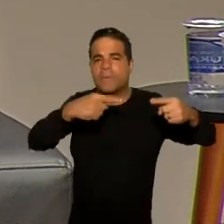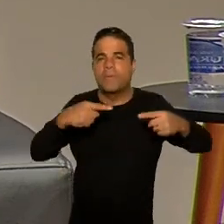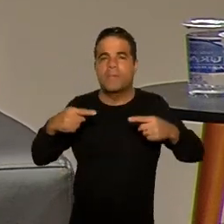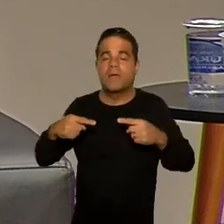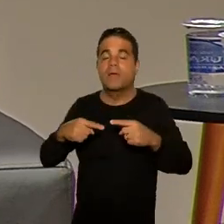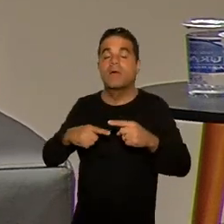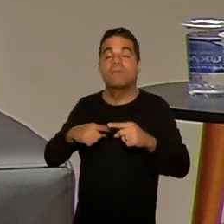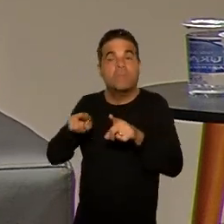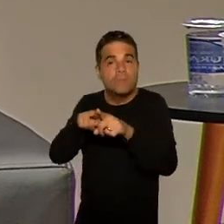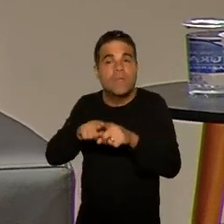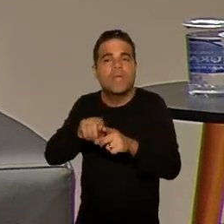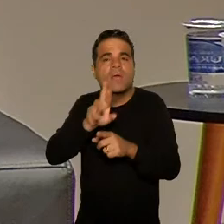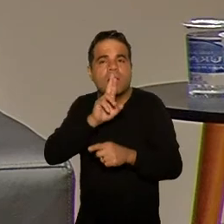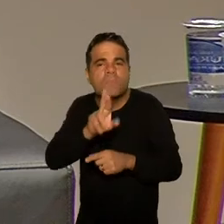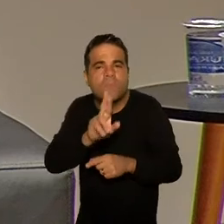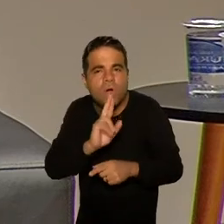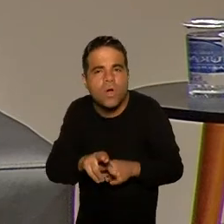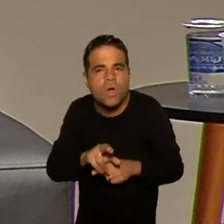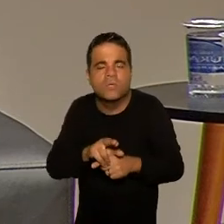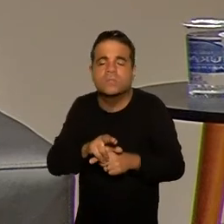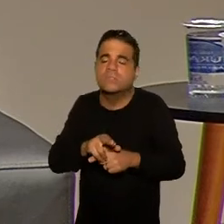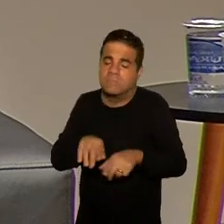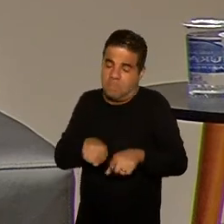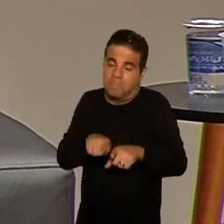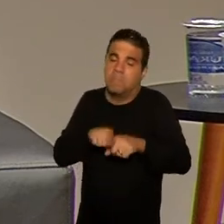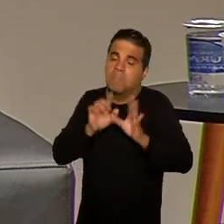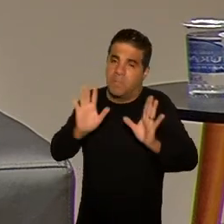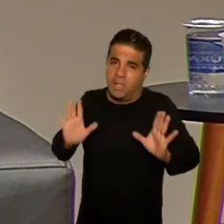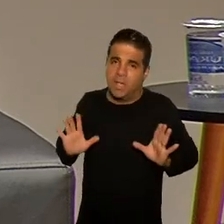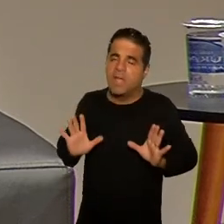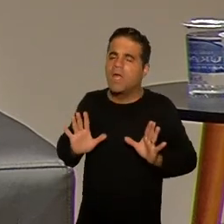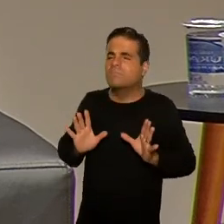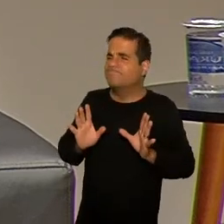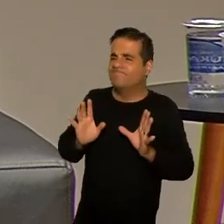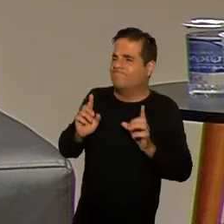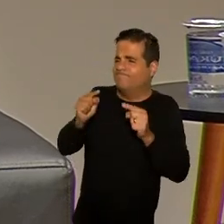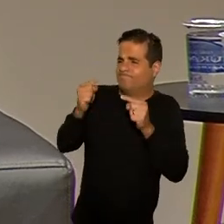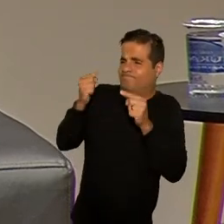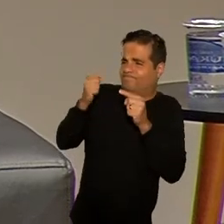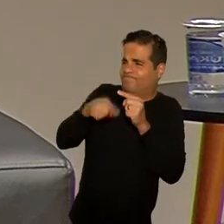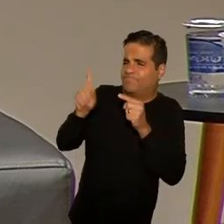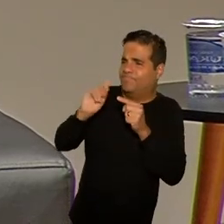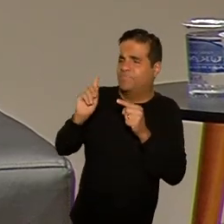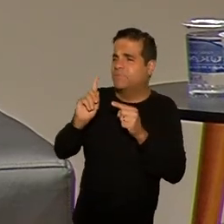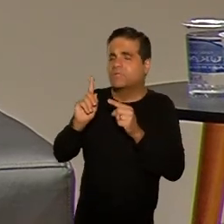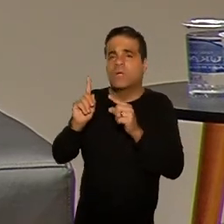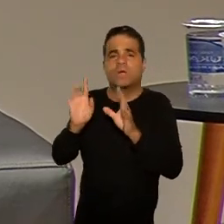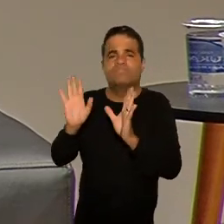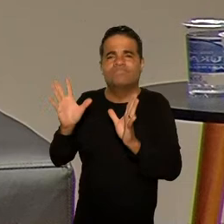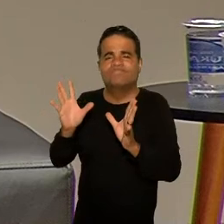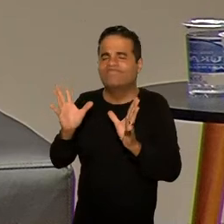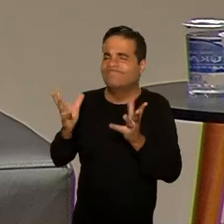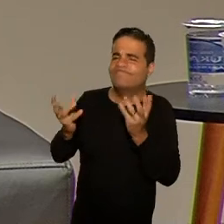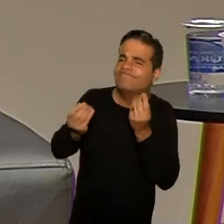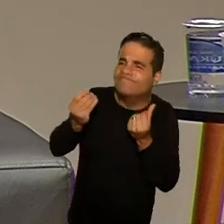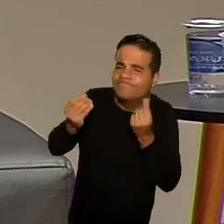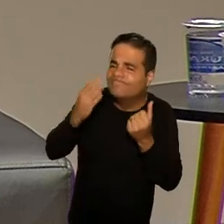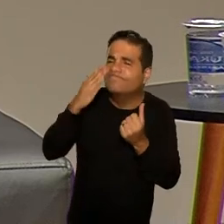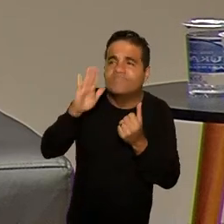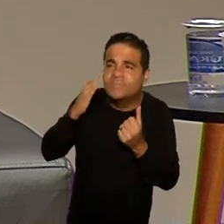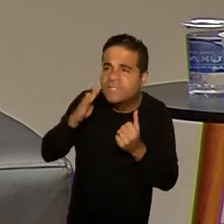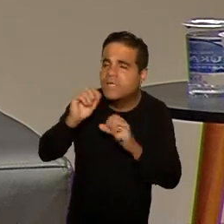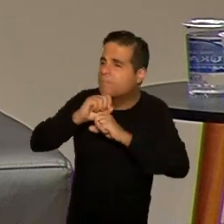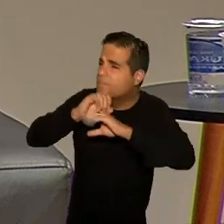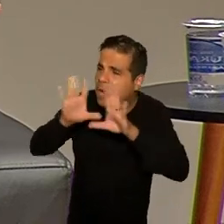aquelas respostas que sejam respostas indigestas né mais um exemplo importante que